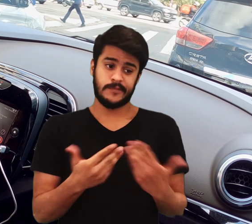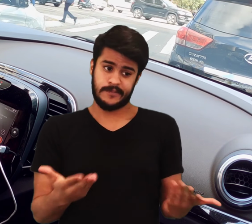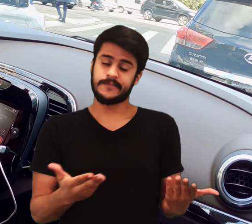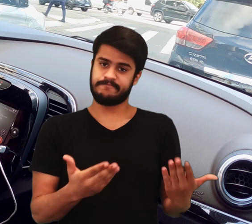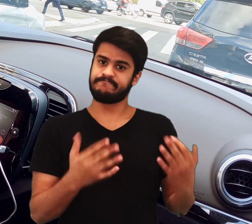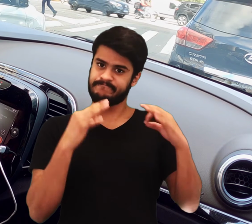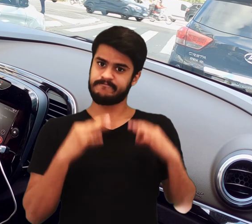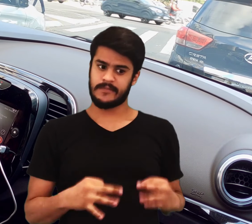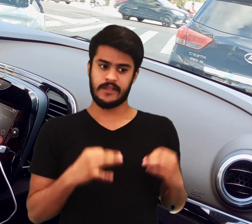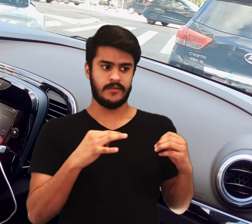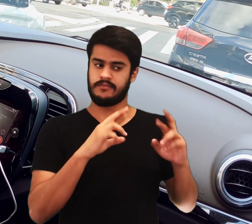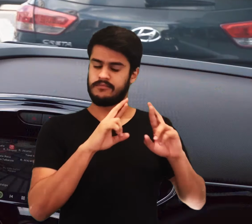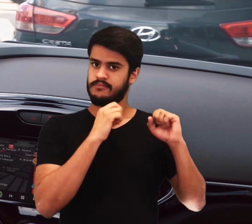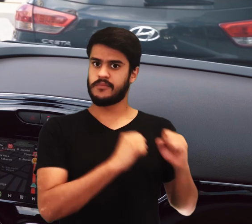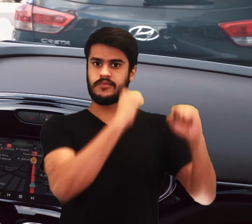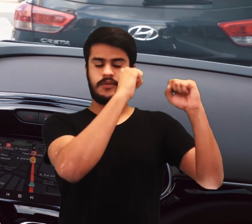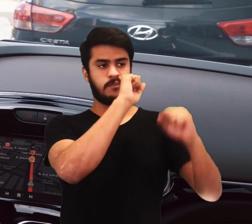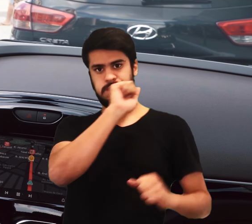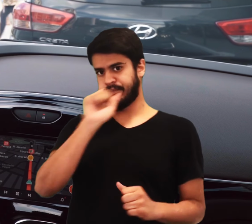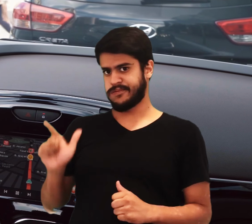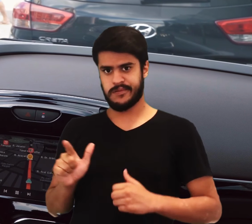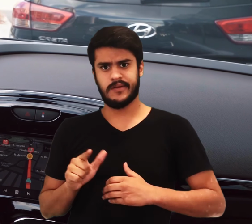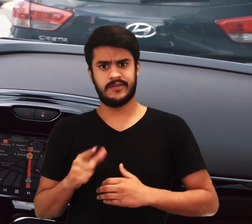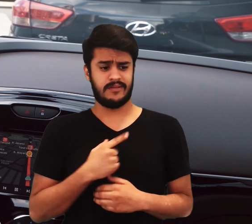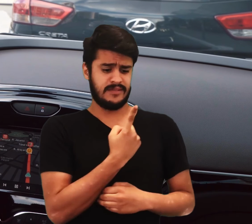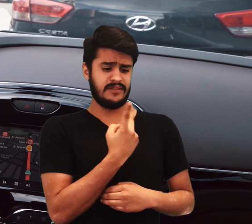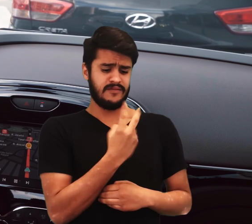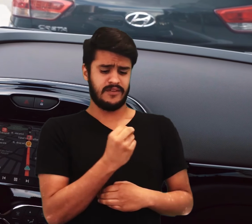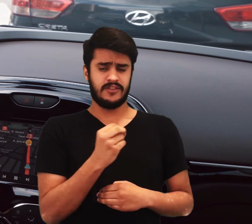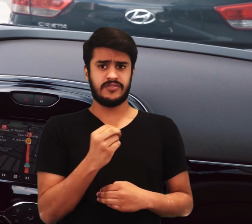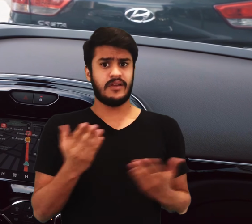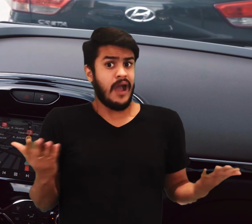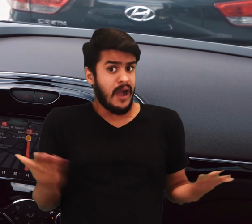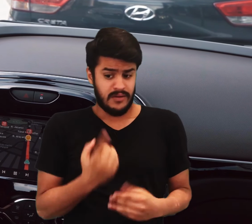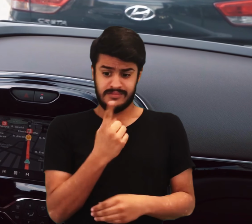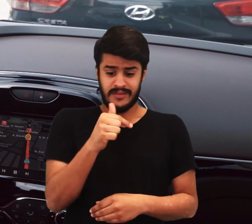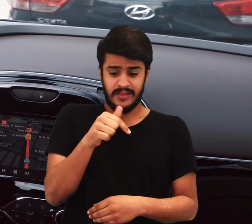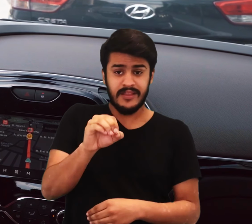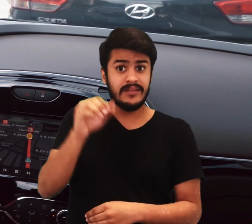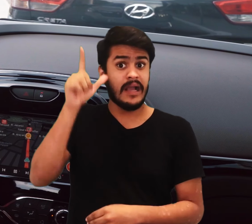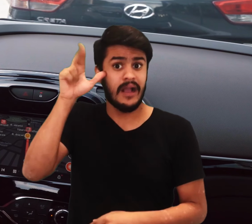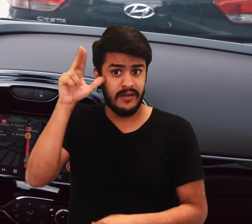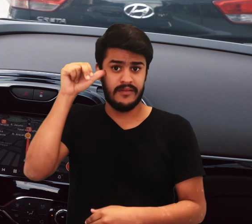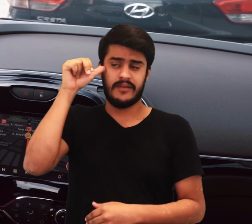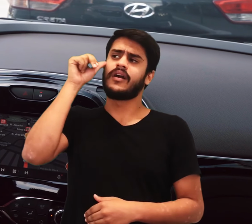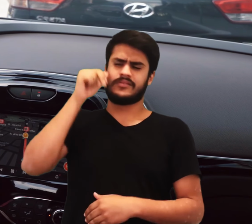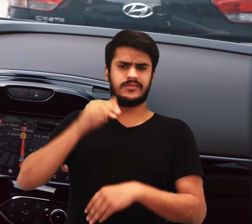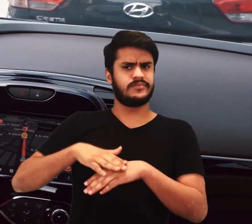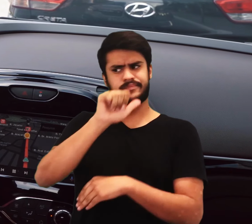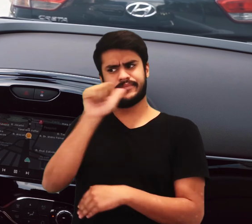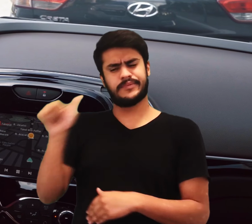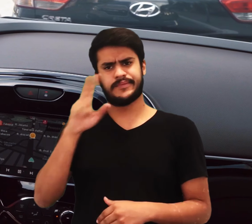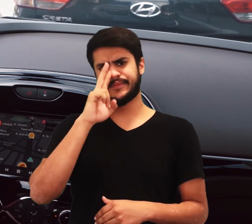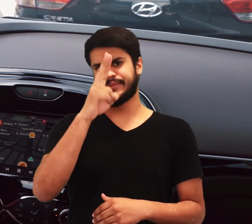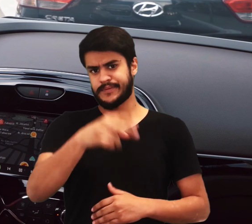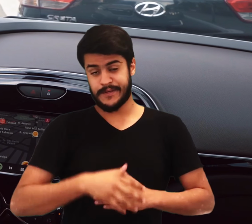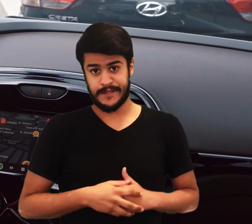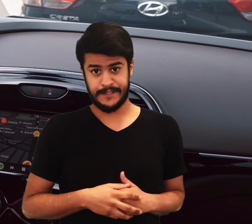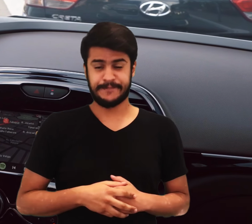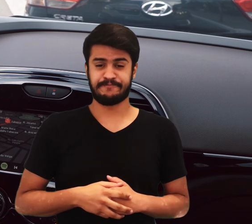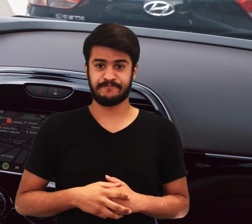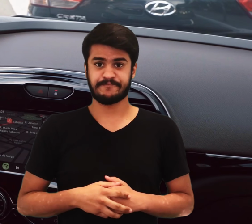F4R, né? Então, a diferença de potência nem se fala, é de 120 cv para 170 se a comparar aí com, especialmente com 1.6, né?